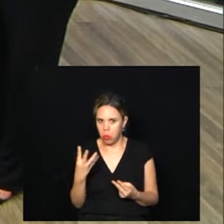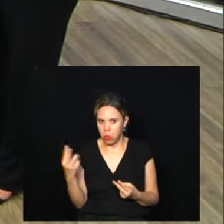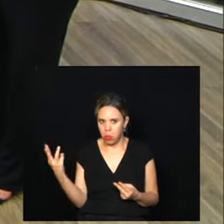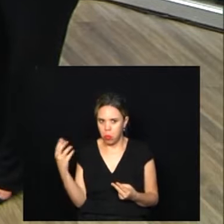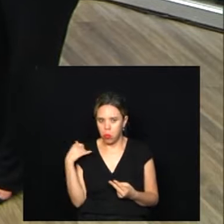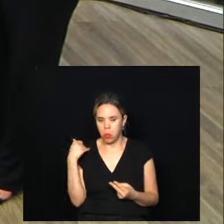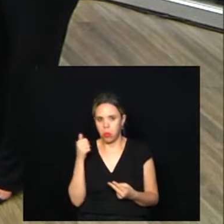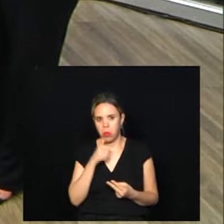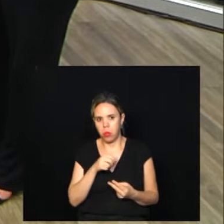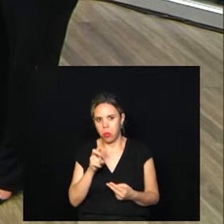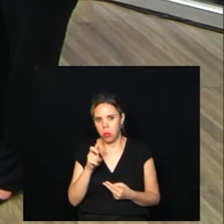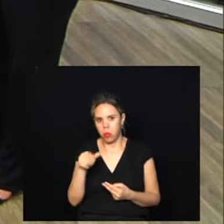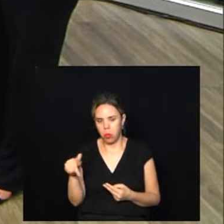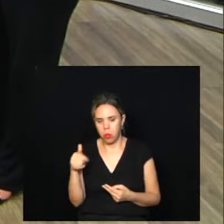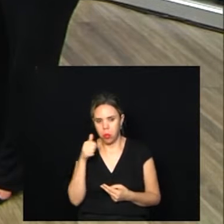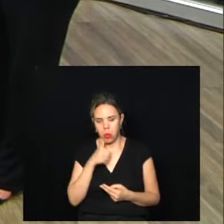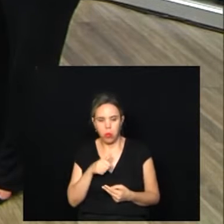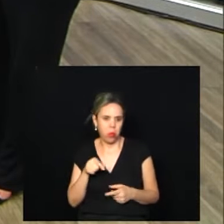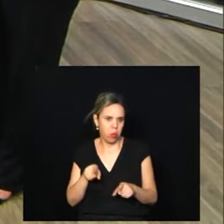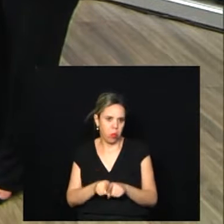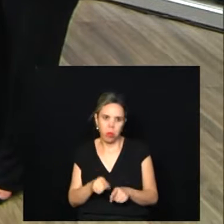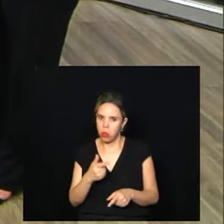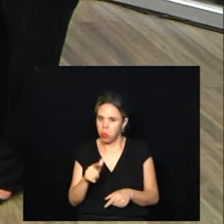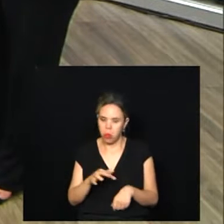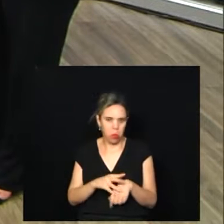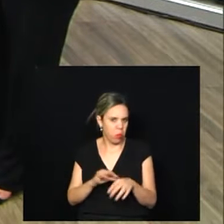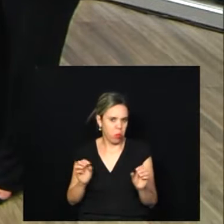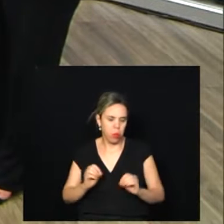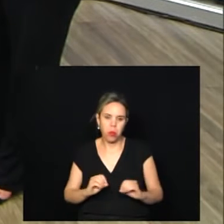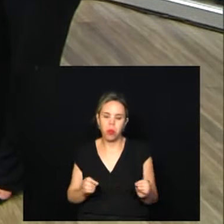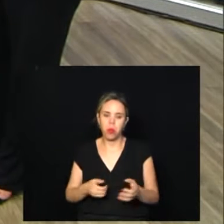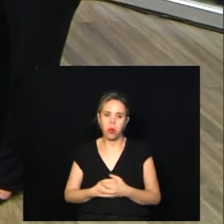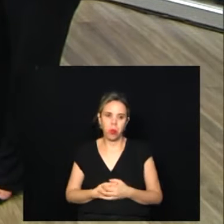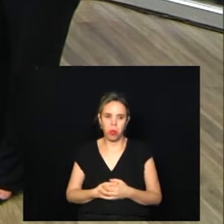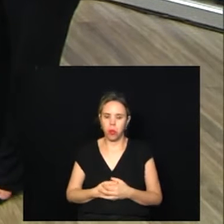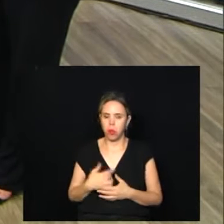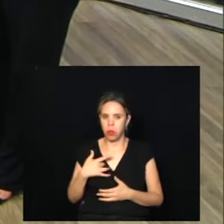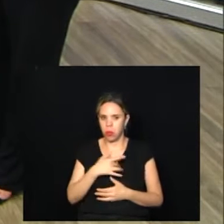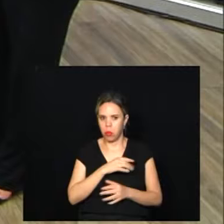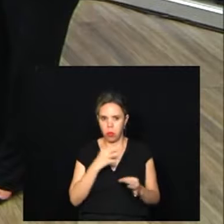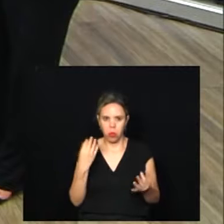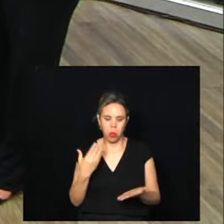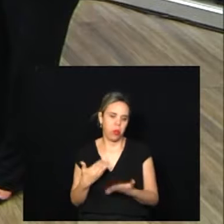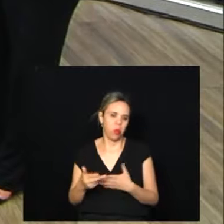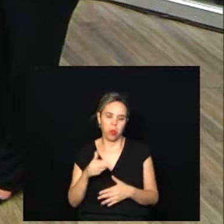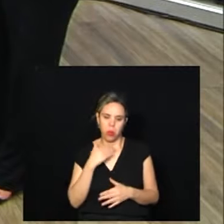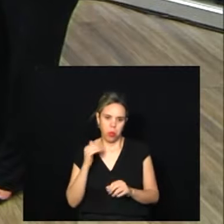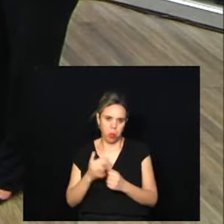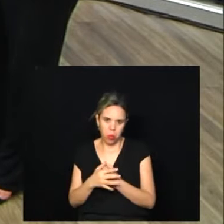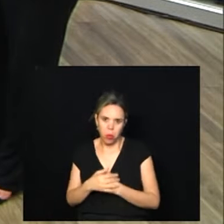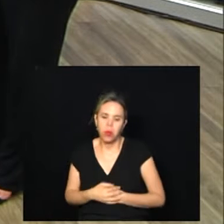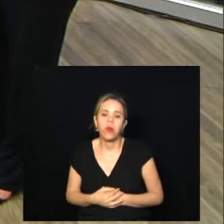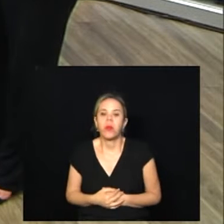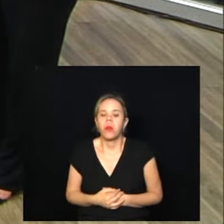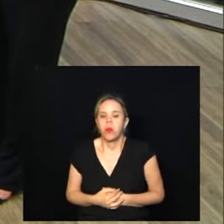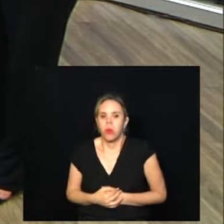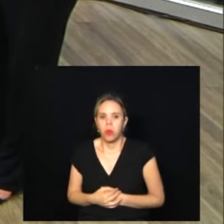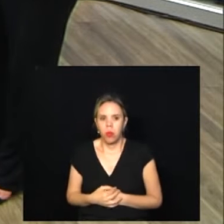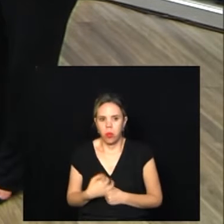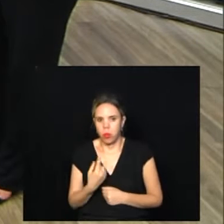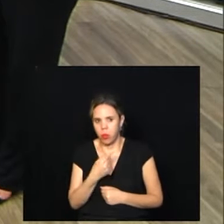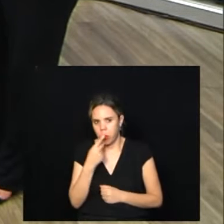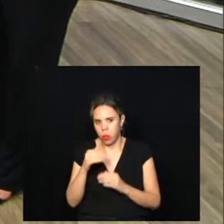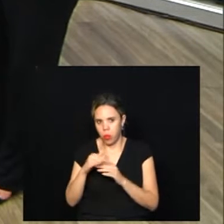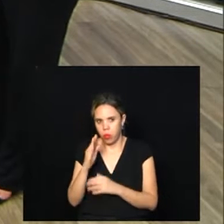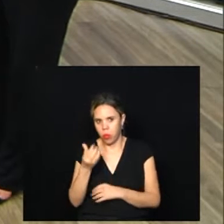uma mulher de 57 anos que também não tinha comorbidades, saudável e perdeu a vida para a Covid-19. E quando a gente fala